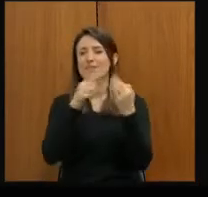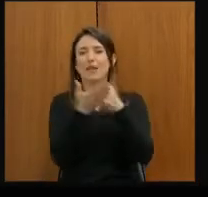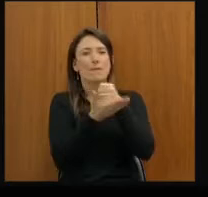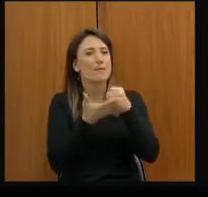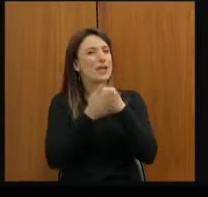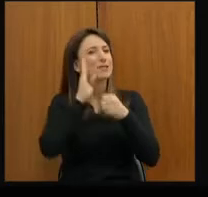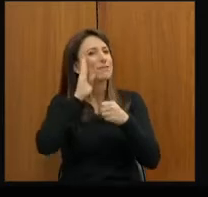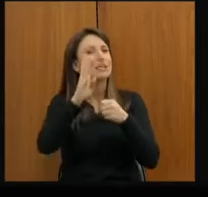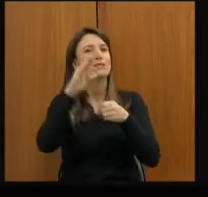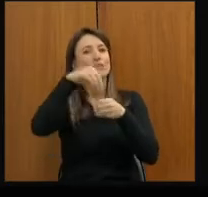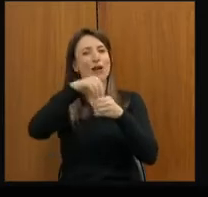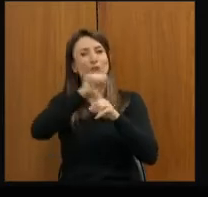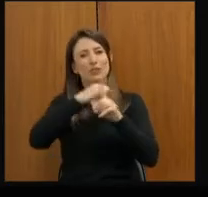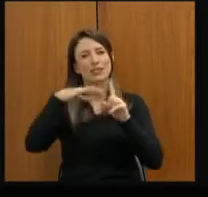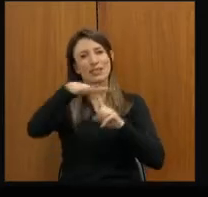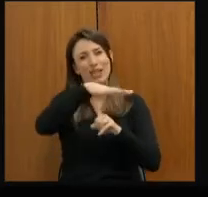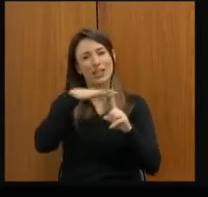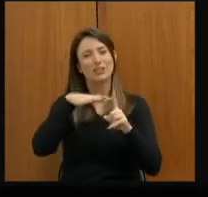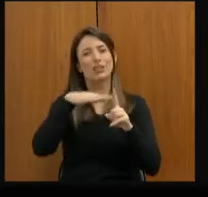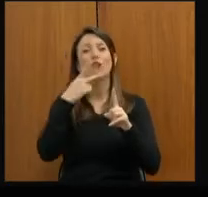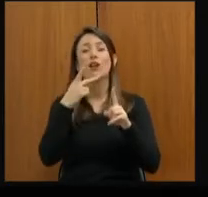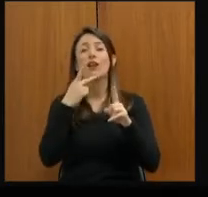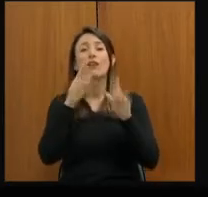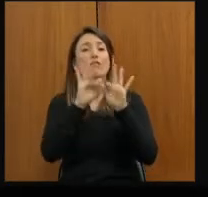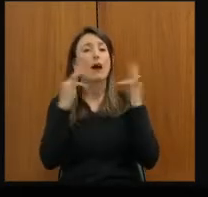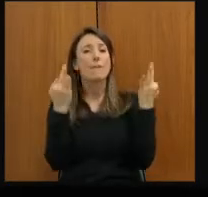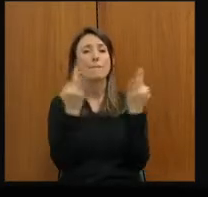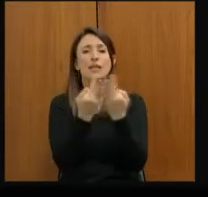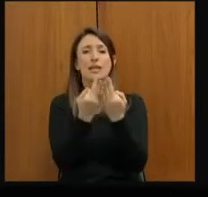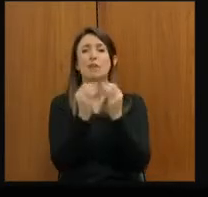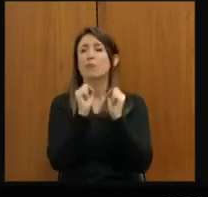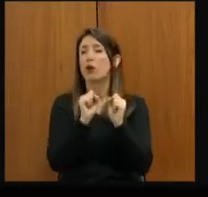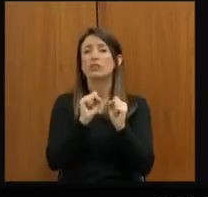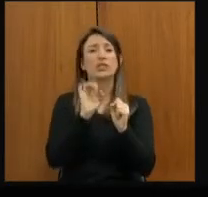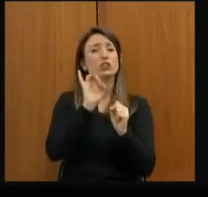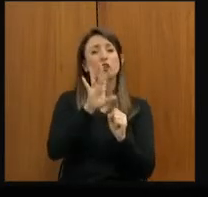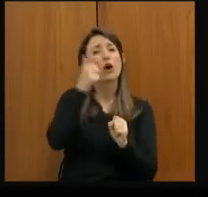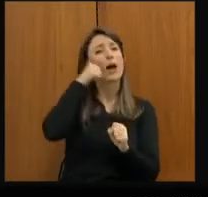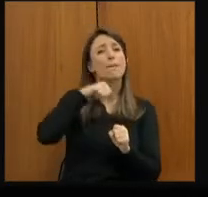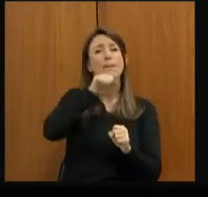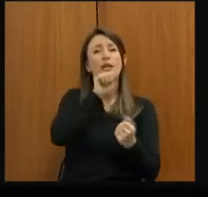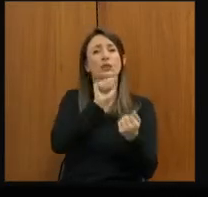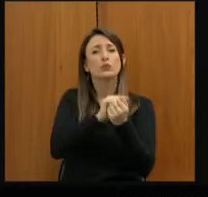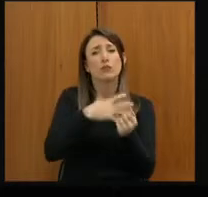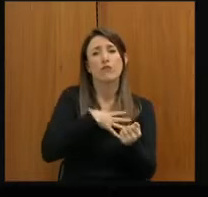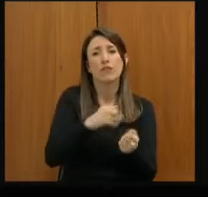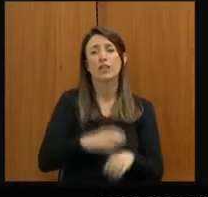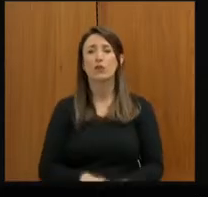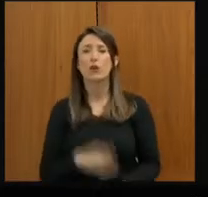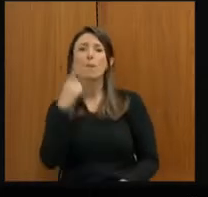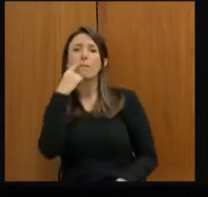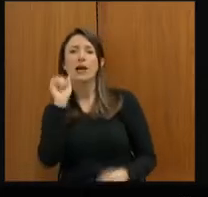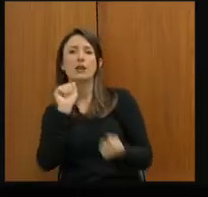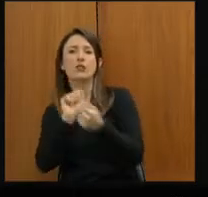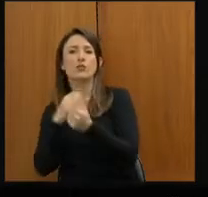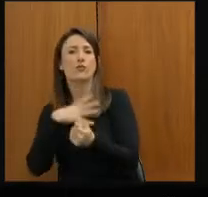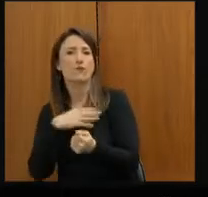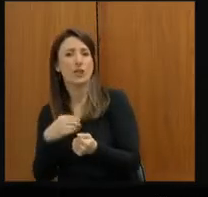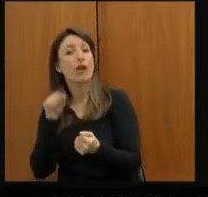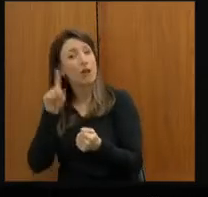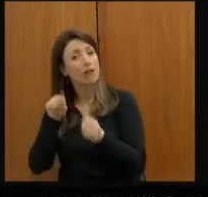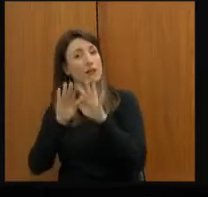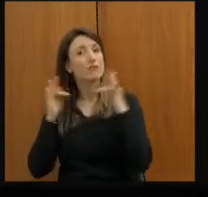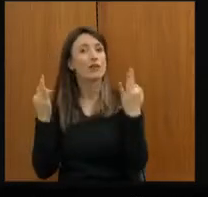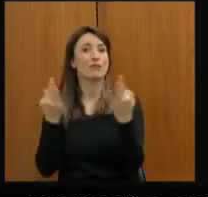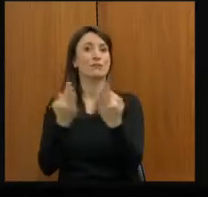e aqui eu falo família gente monoparental mãe com filho pai com filho eu não estou